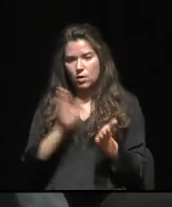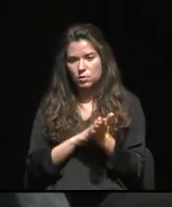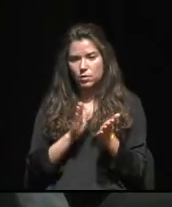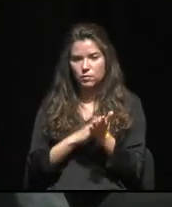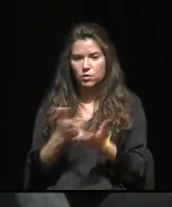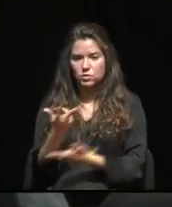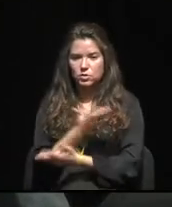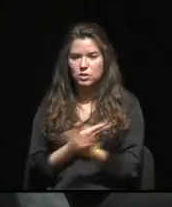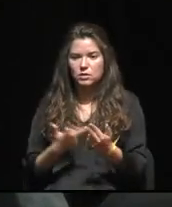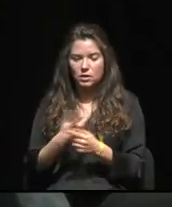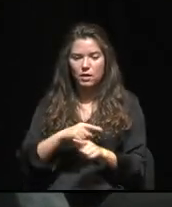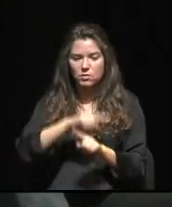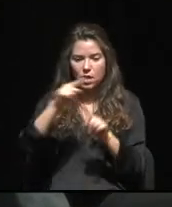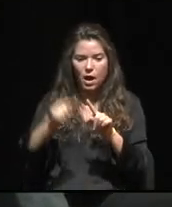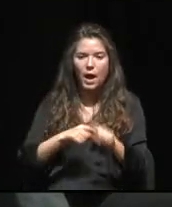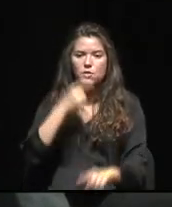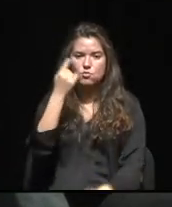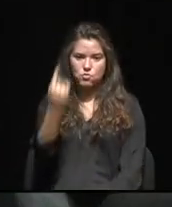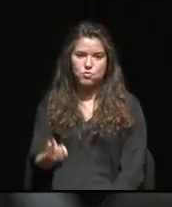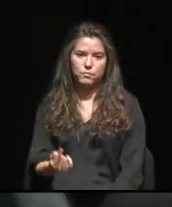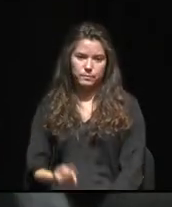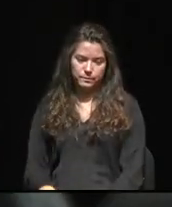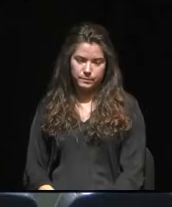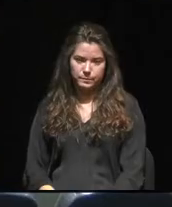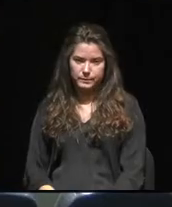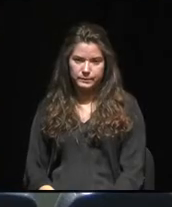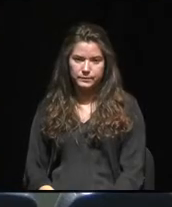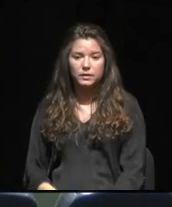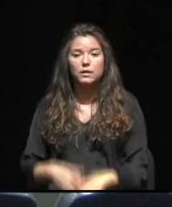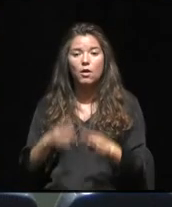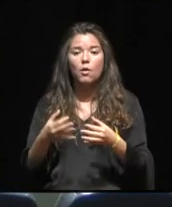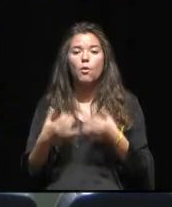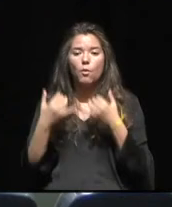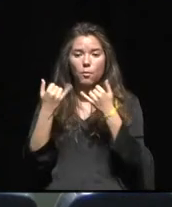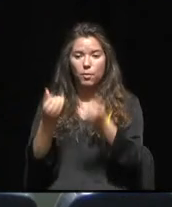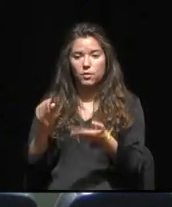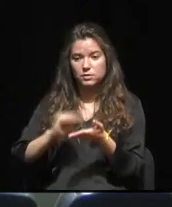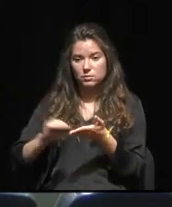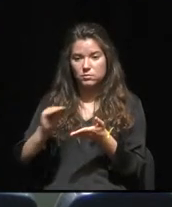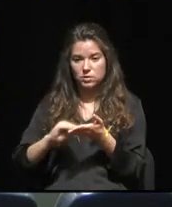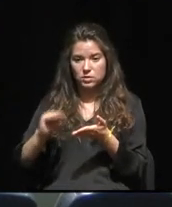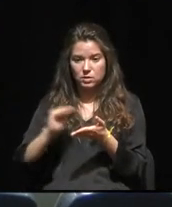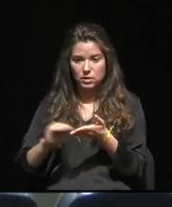criticamos isto tudo há um ano muito obrigada obrigada vamos passar ao próximo